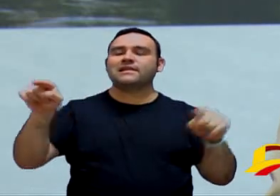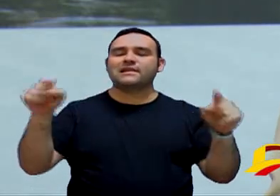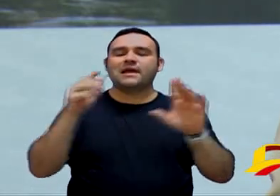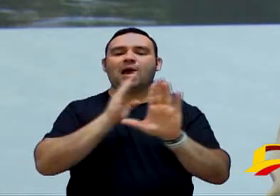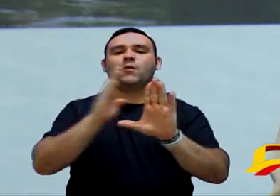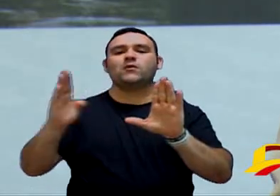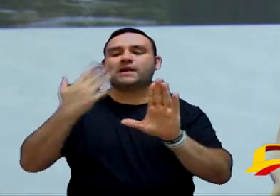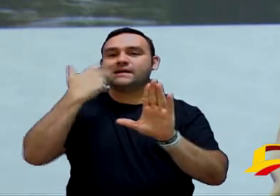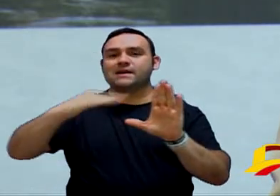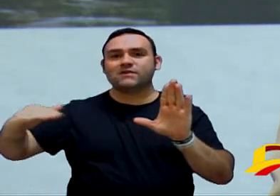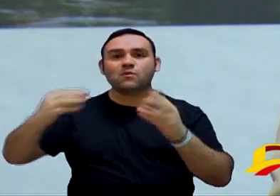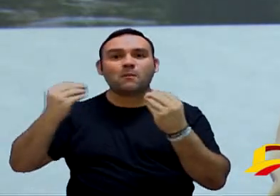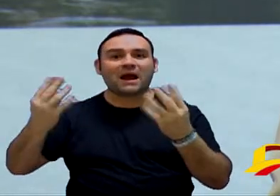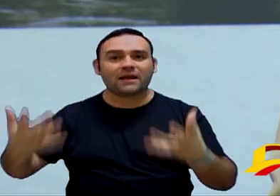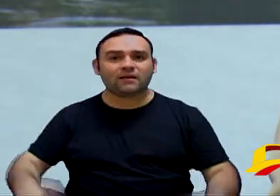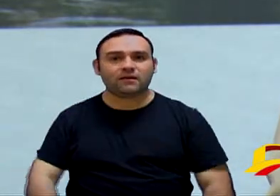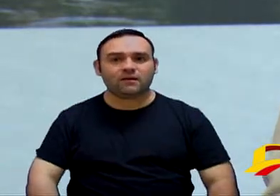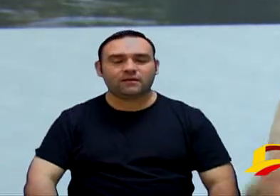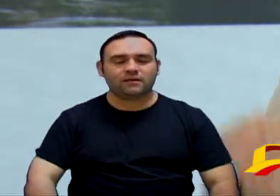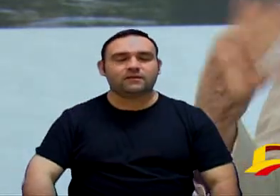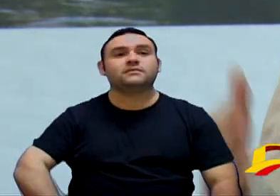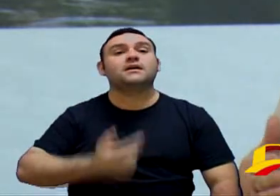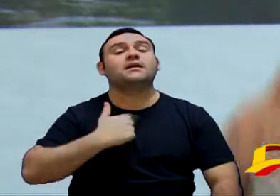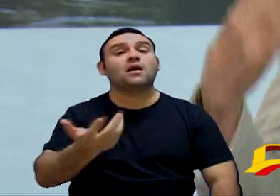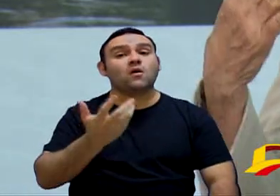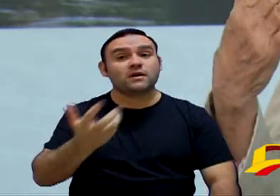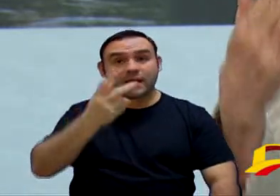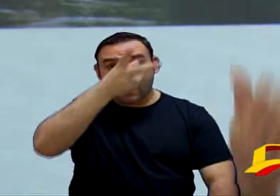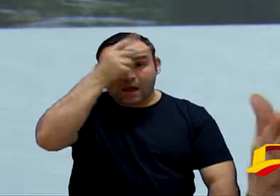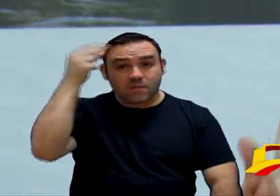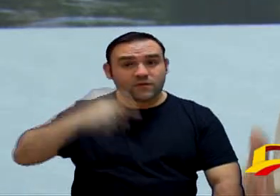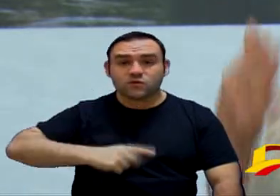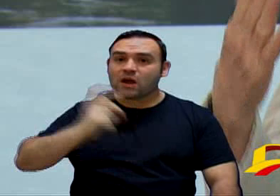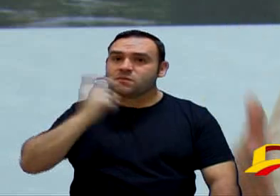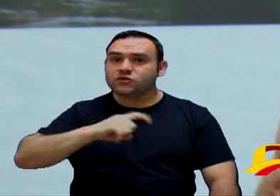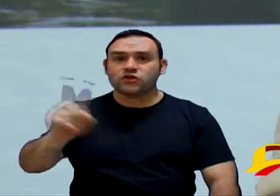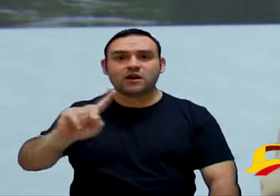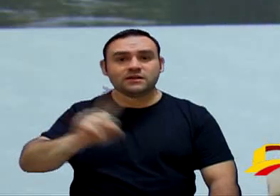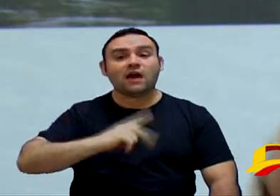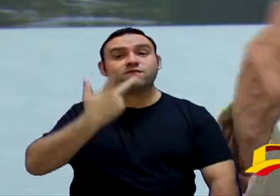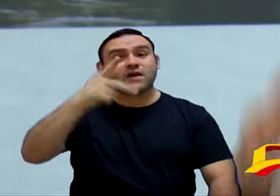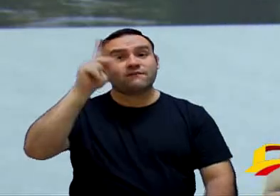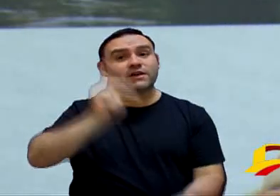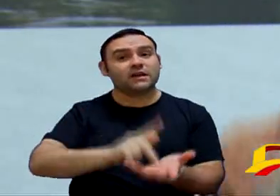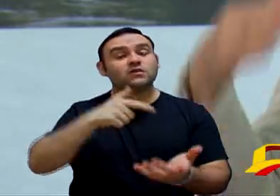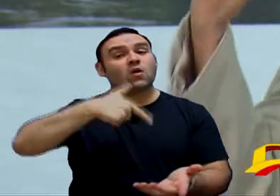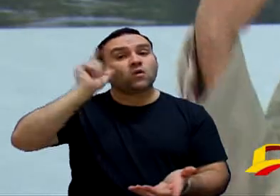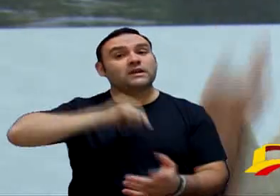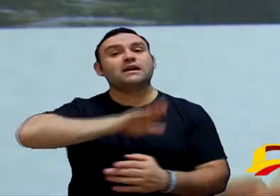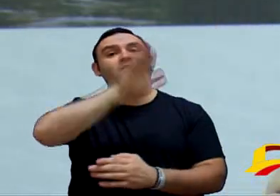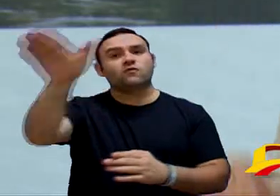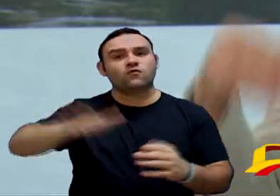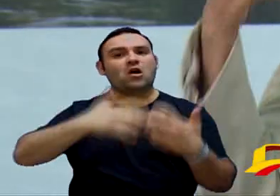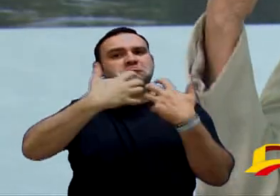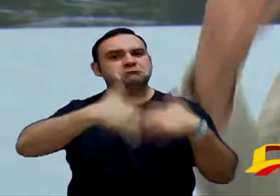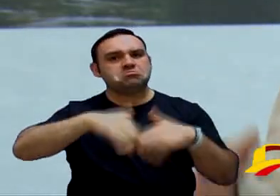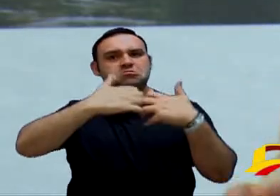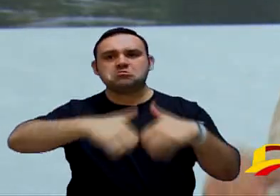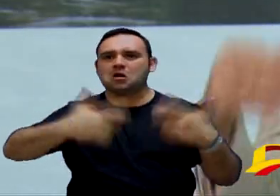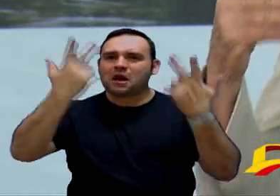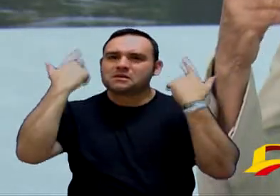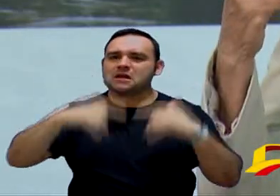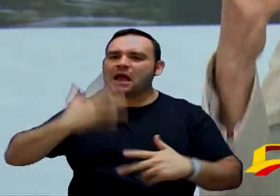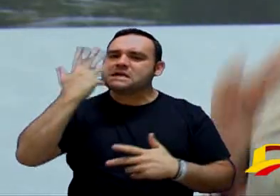biblioteca infantil eu gostaria que a prefeitura desmentisse essa barbaridade eu fui lá ontem funcionando plenamente